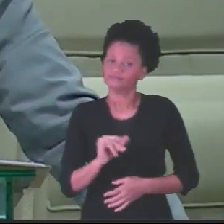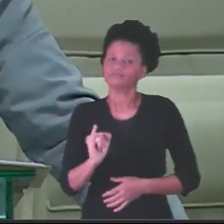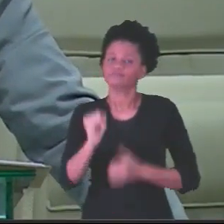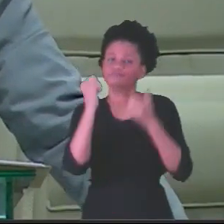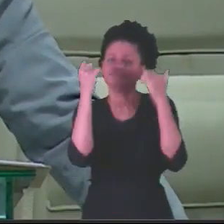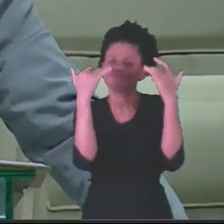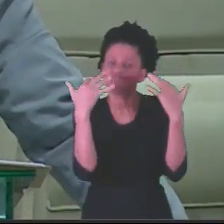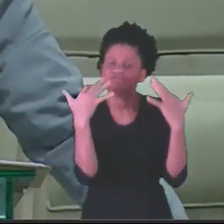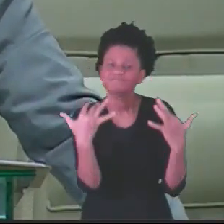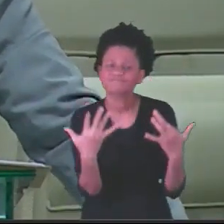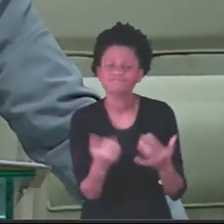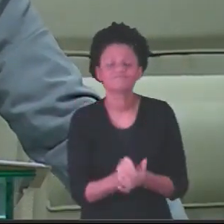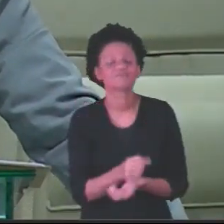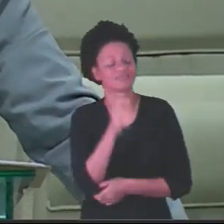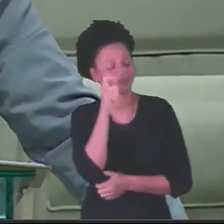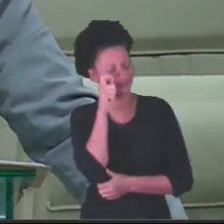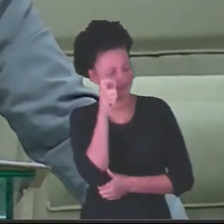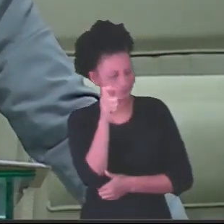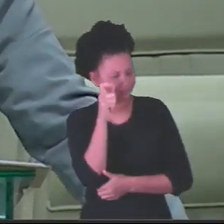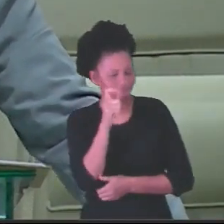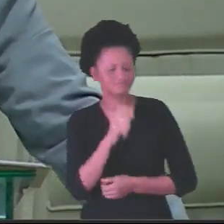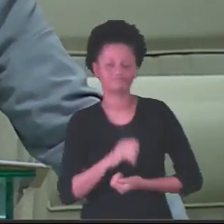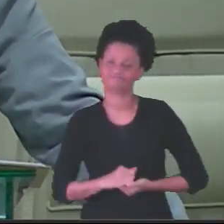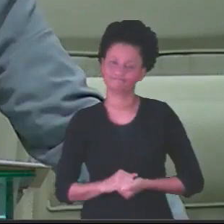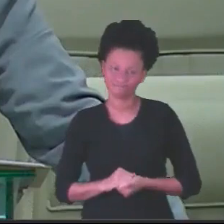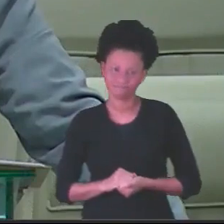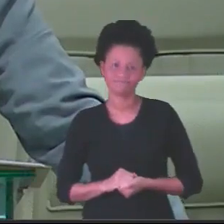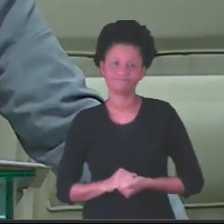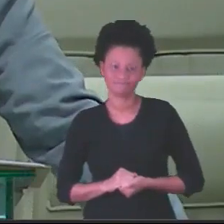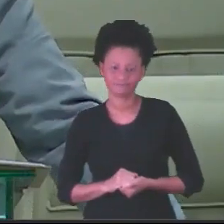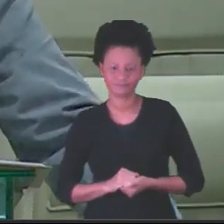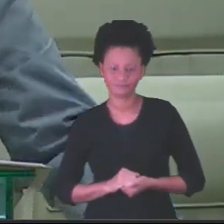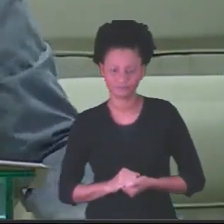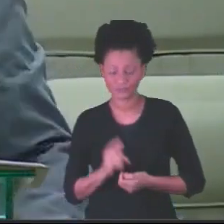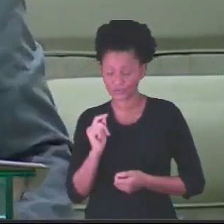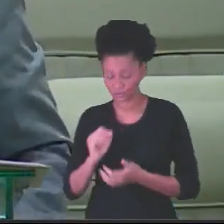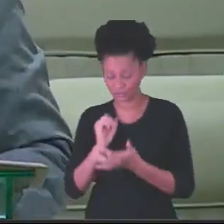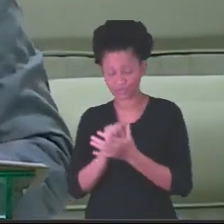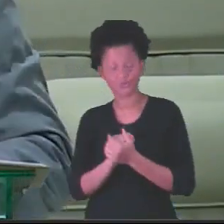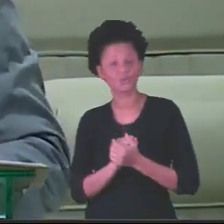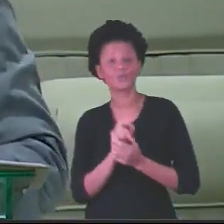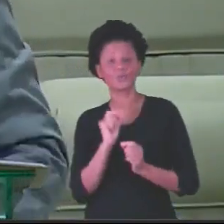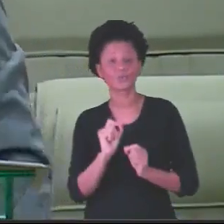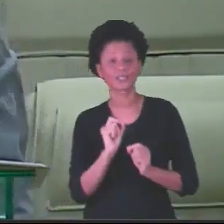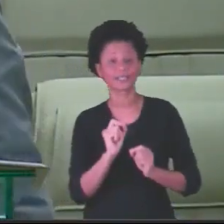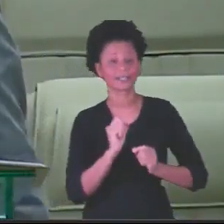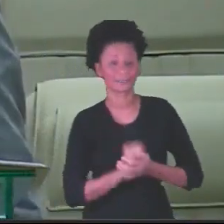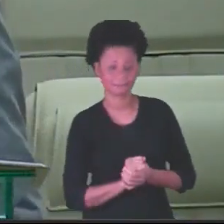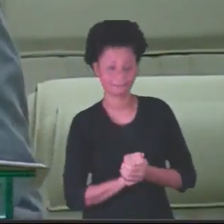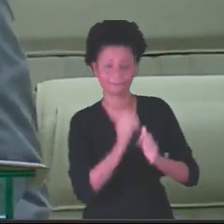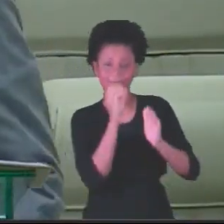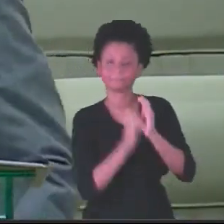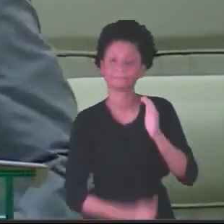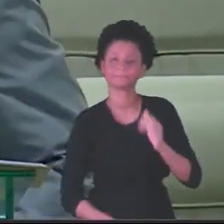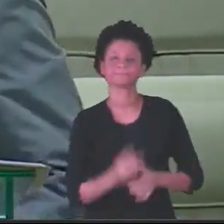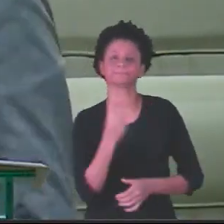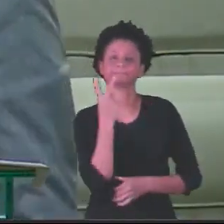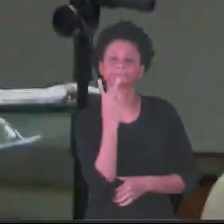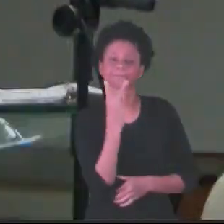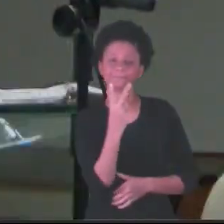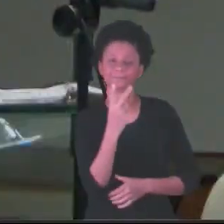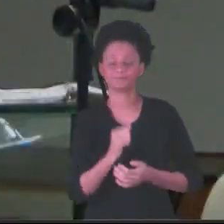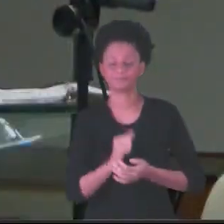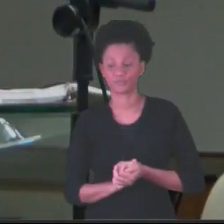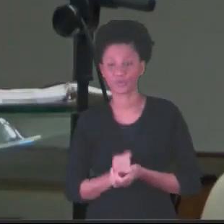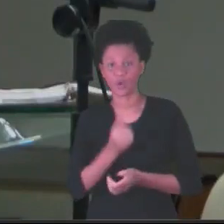é uma coisa muito interessante e lá no capítulo 2 o paulo vai